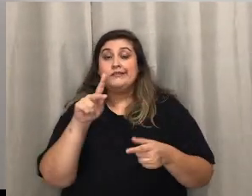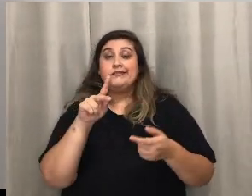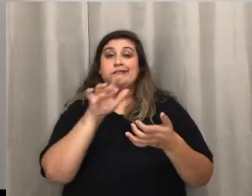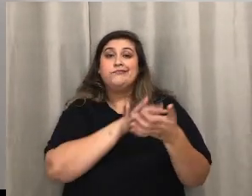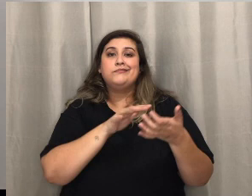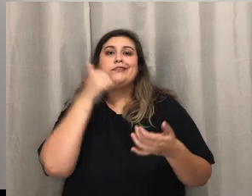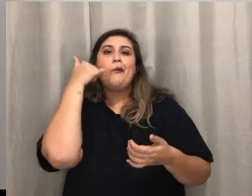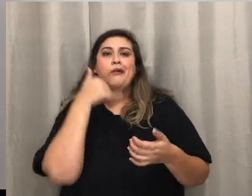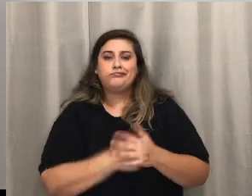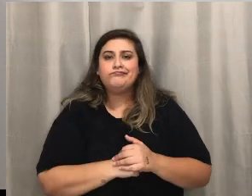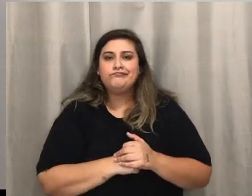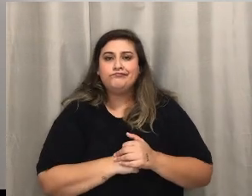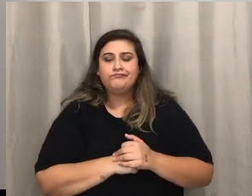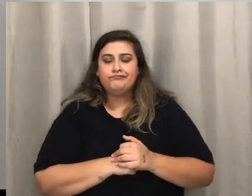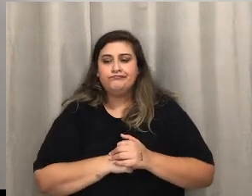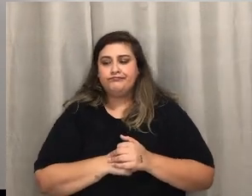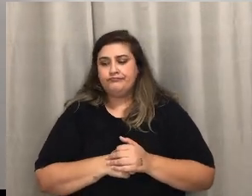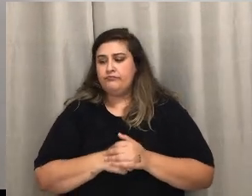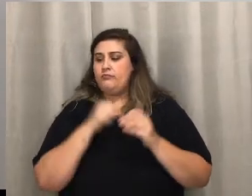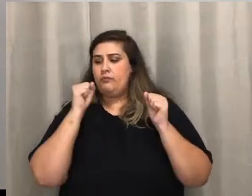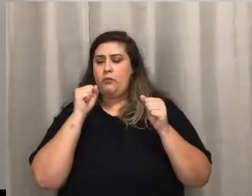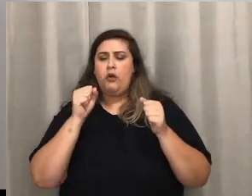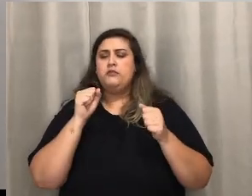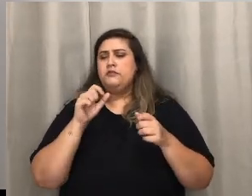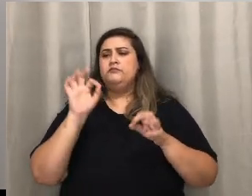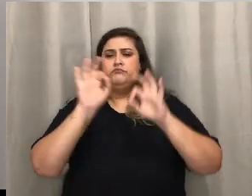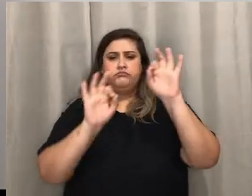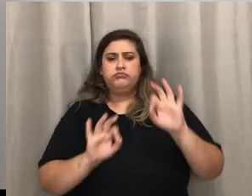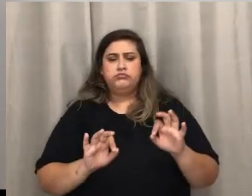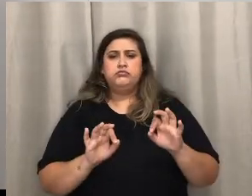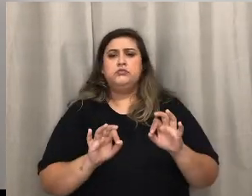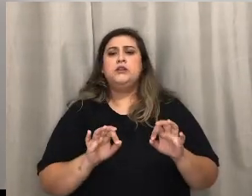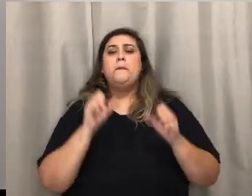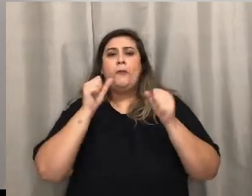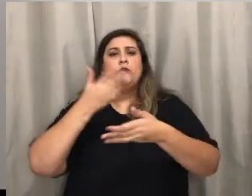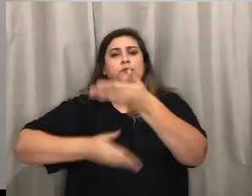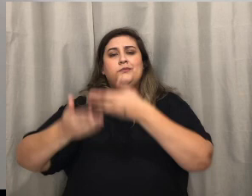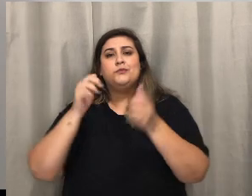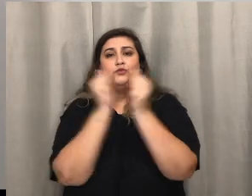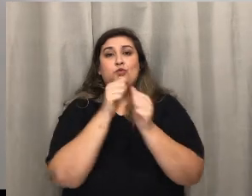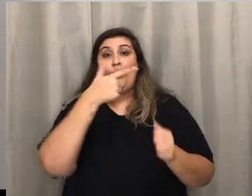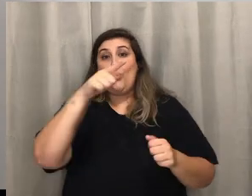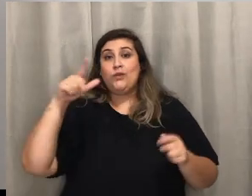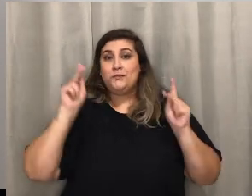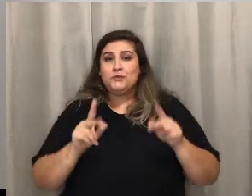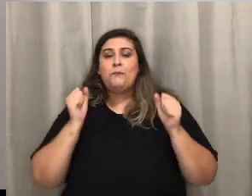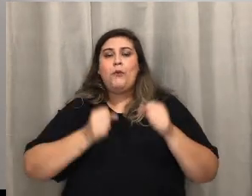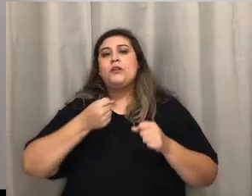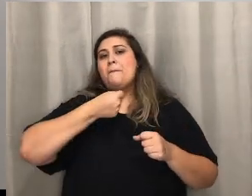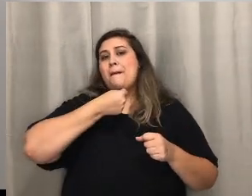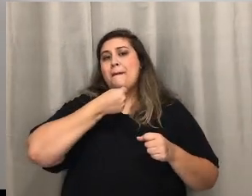seu smartphone. Você poderá convidar também outras pessoas ao mesmo tempo para